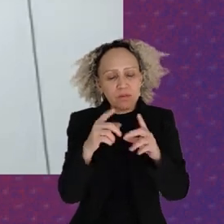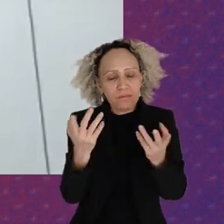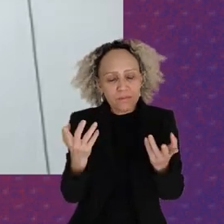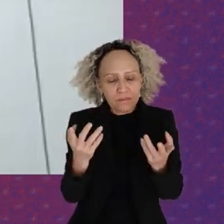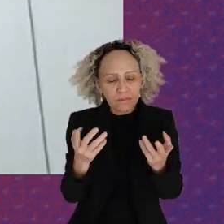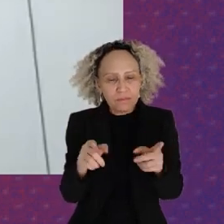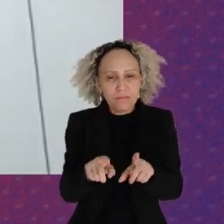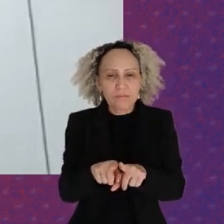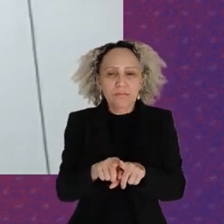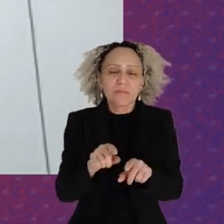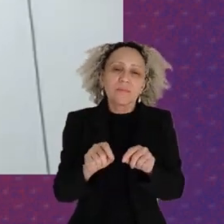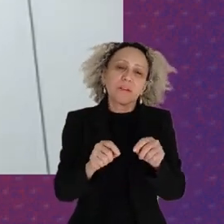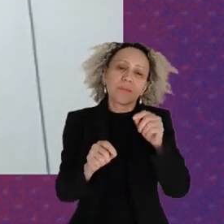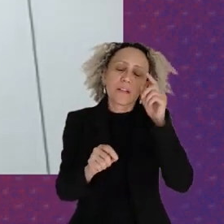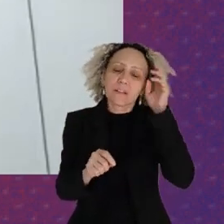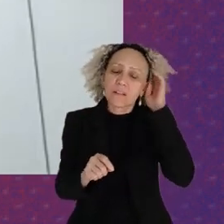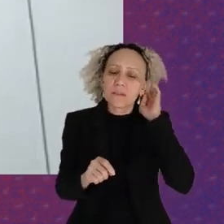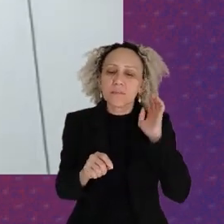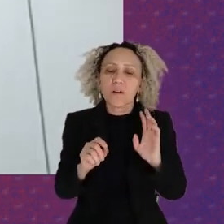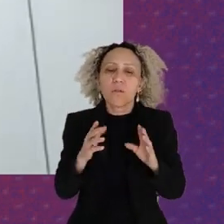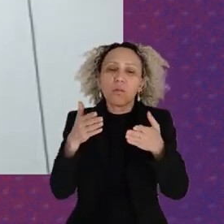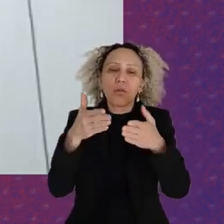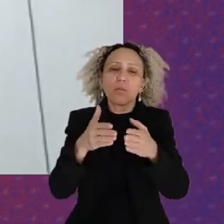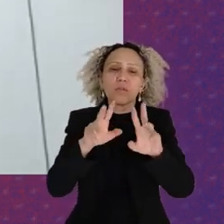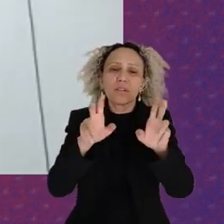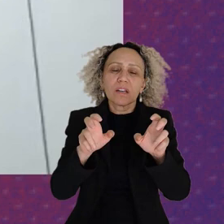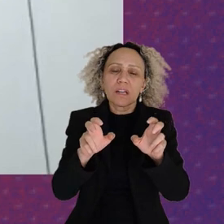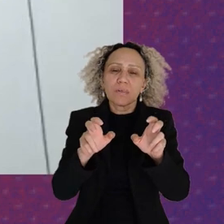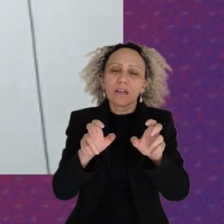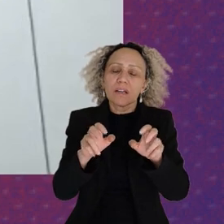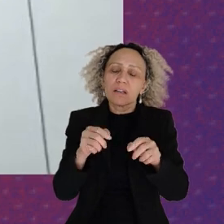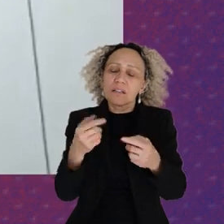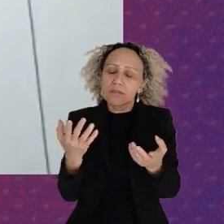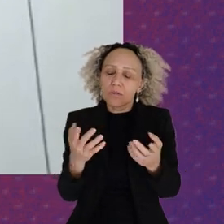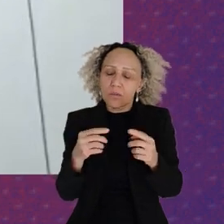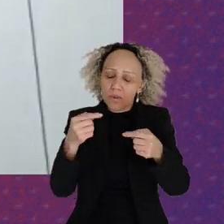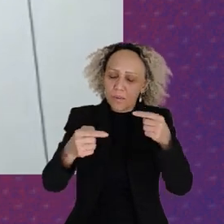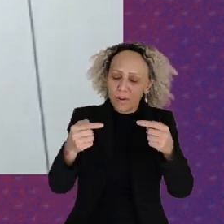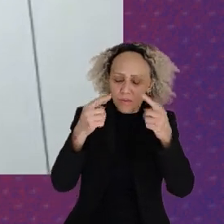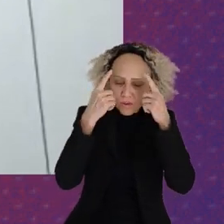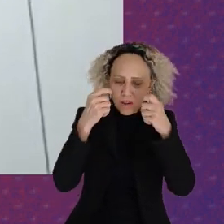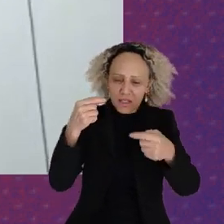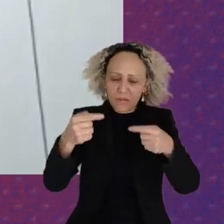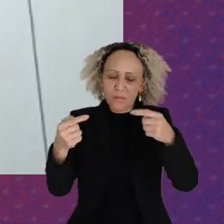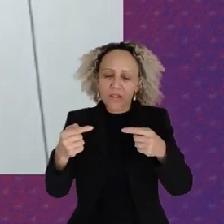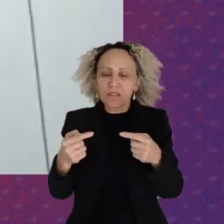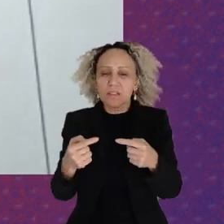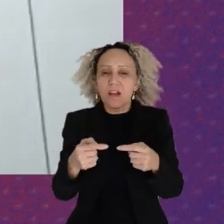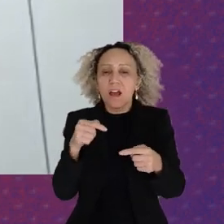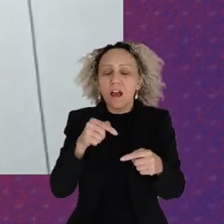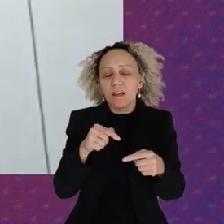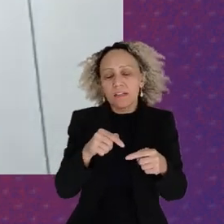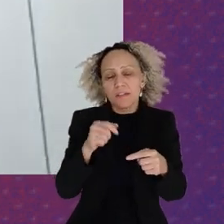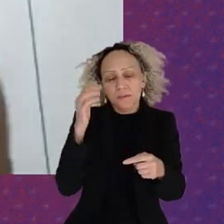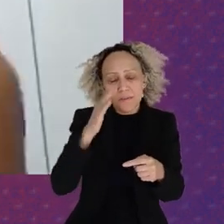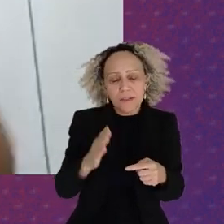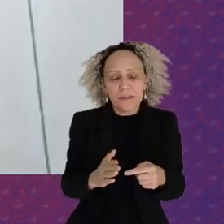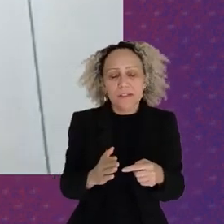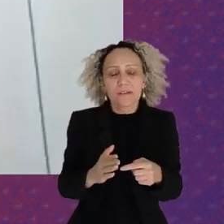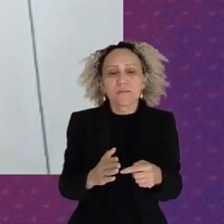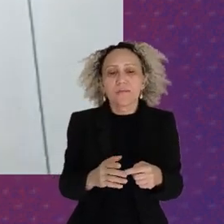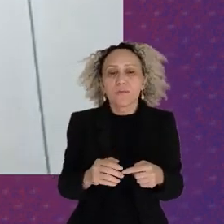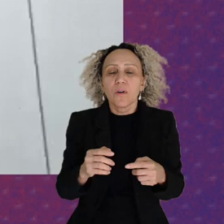da participação política das mulheres aqui no Brasil e, claro, no enfrentamento à violência política de gênero, raça e etnia. Então, foi